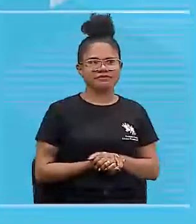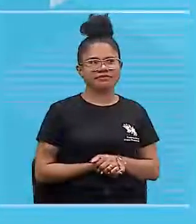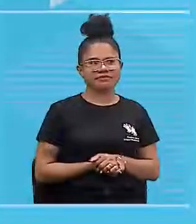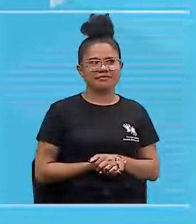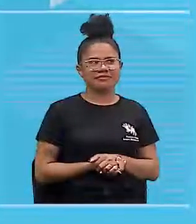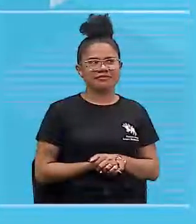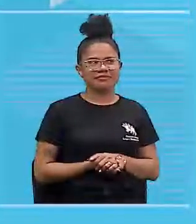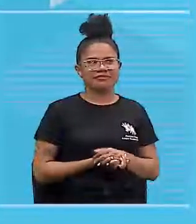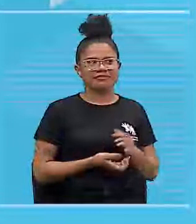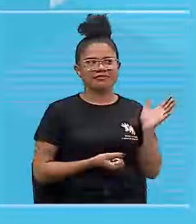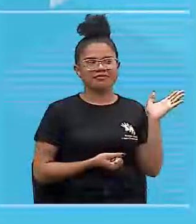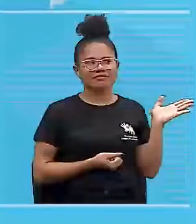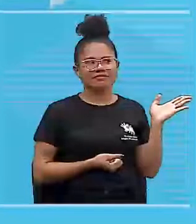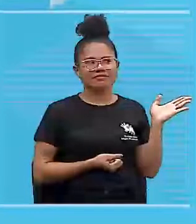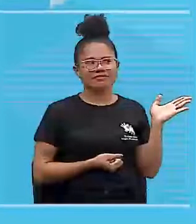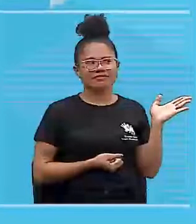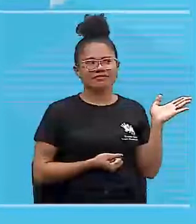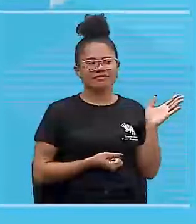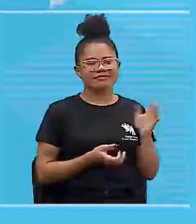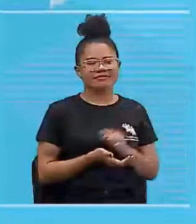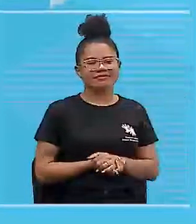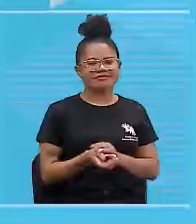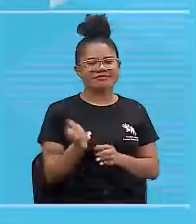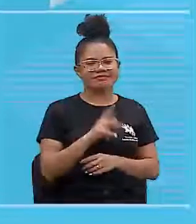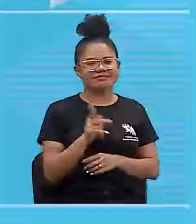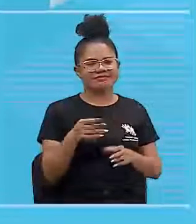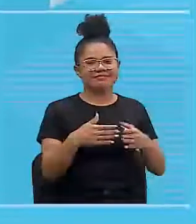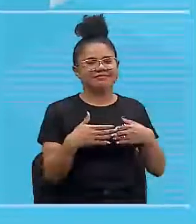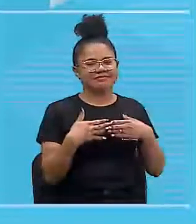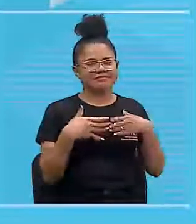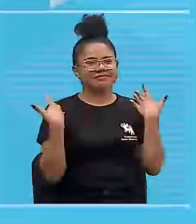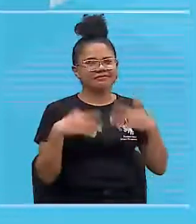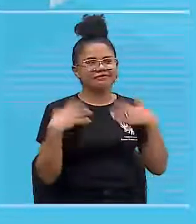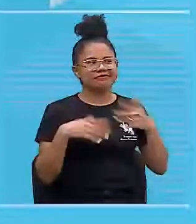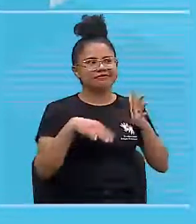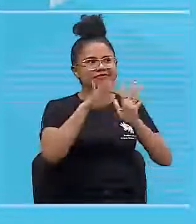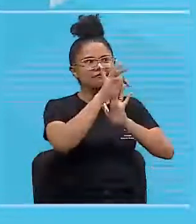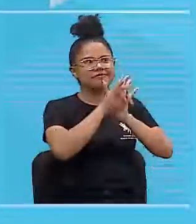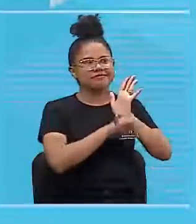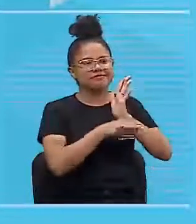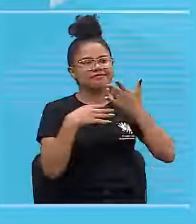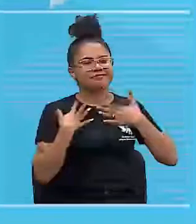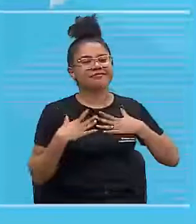Eita Professor pelo amor de Deus Olha o tamanho desse texto calma